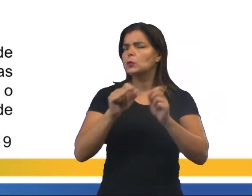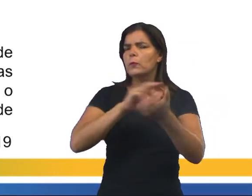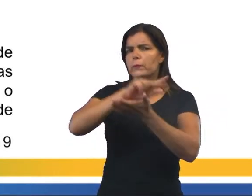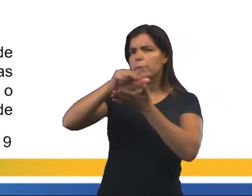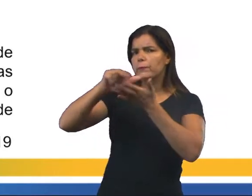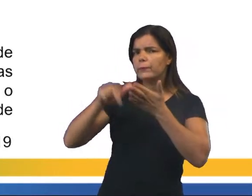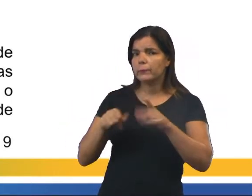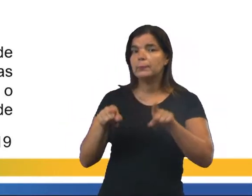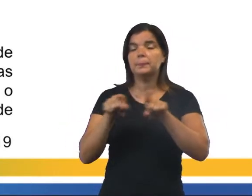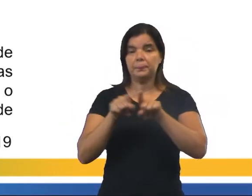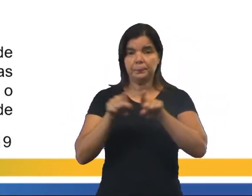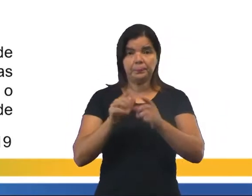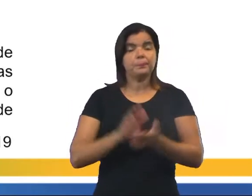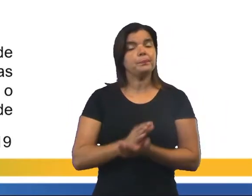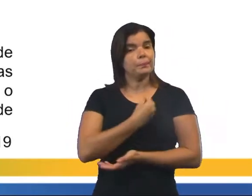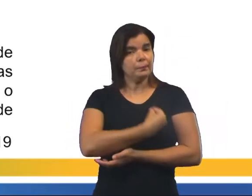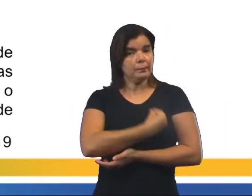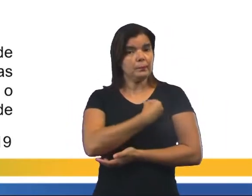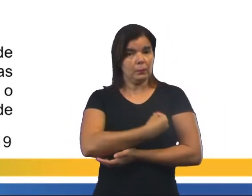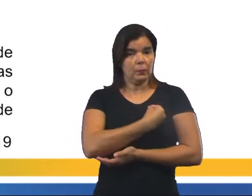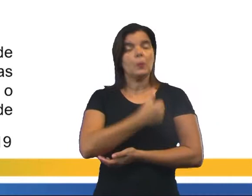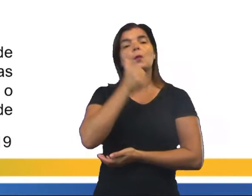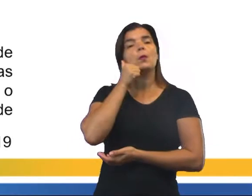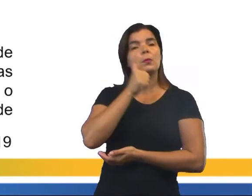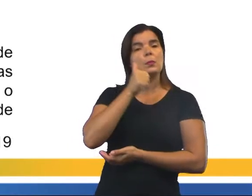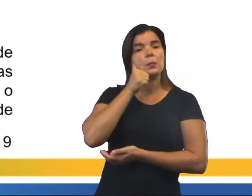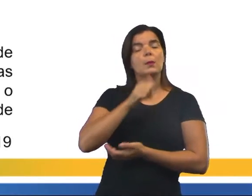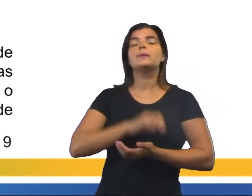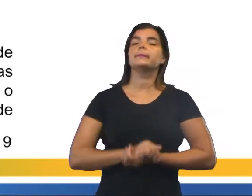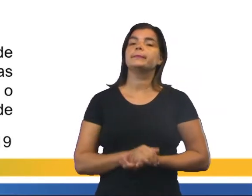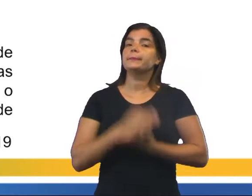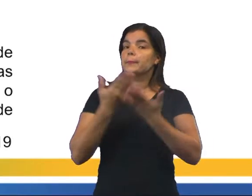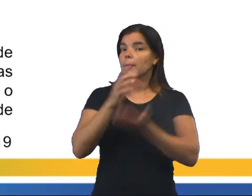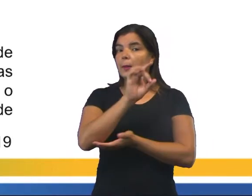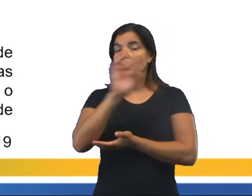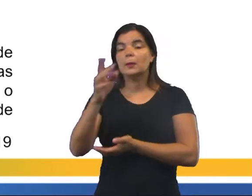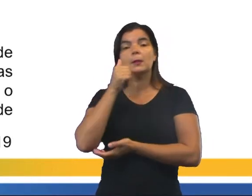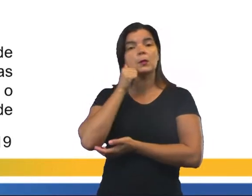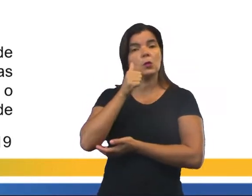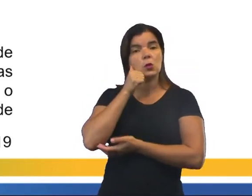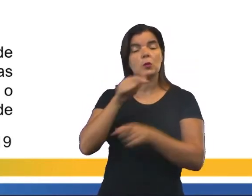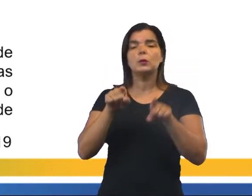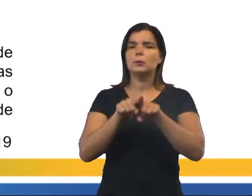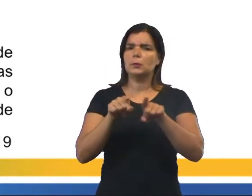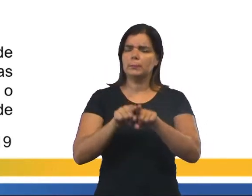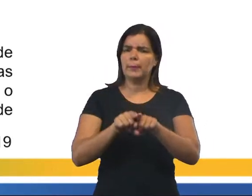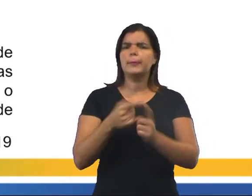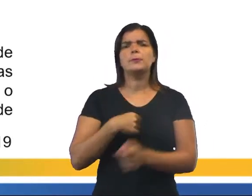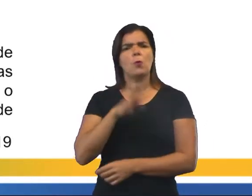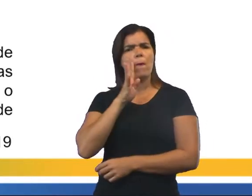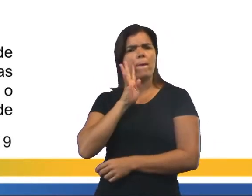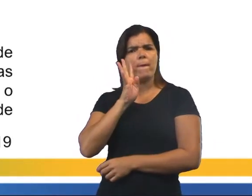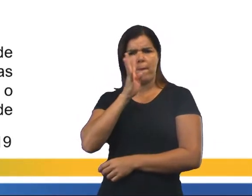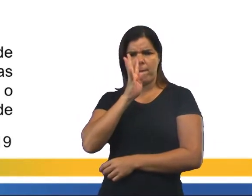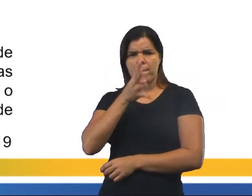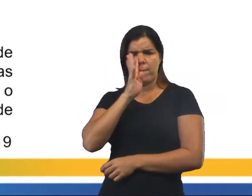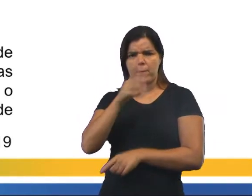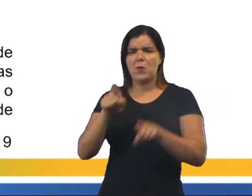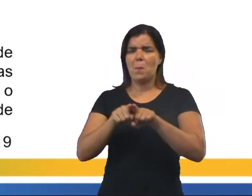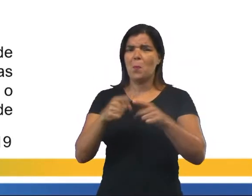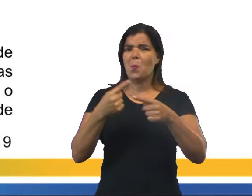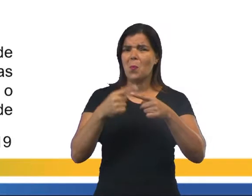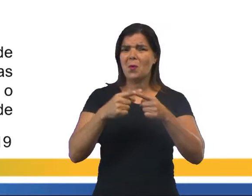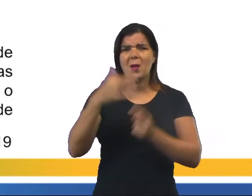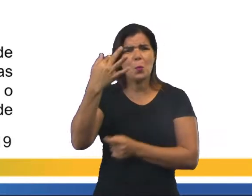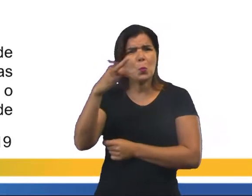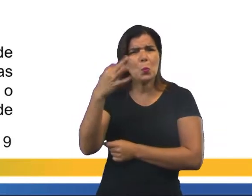várias formas no ciclo da vida reprodutiva das mulheres. Em cada mulher insultada verbalmente porque sente dor no momento